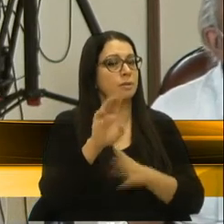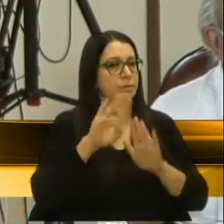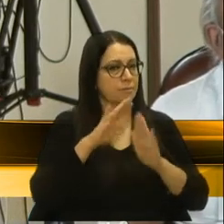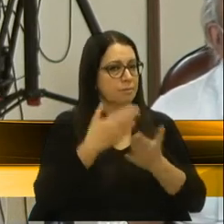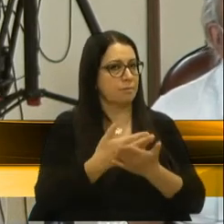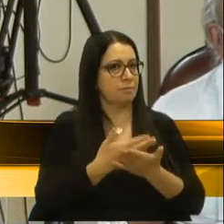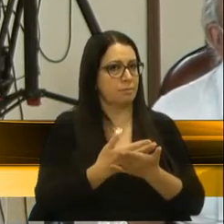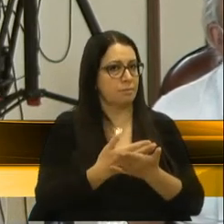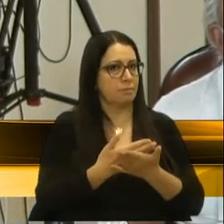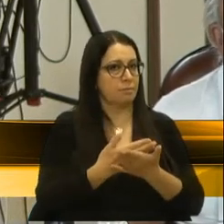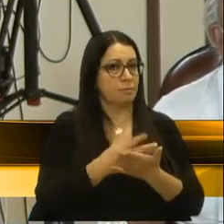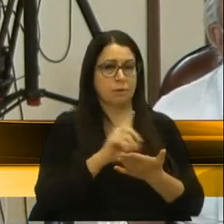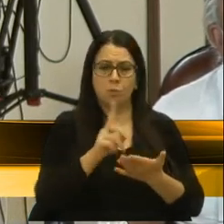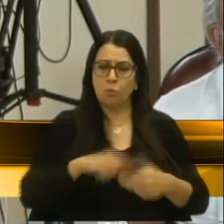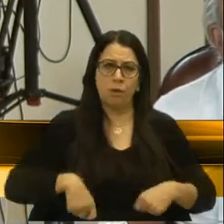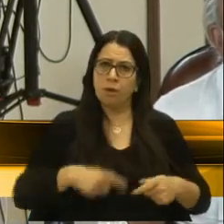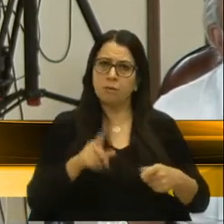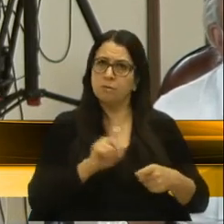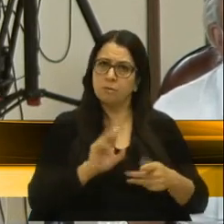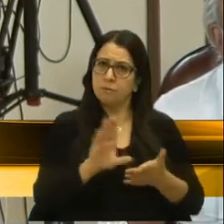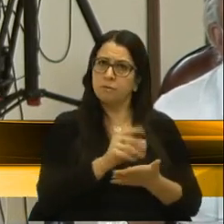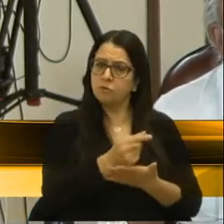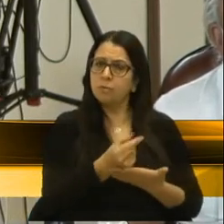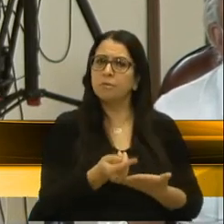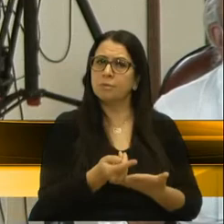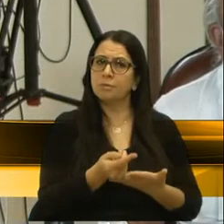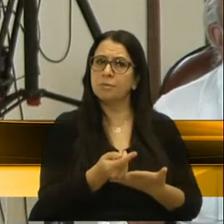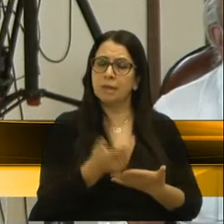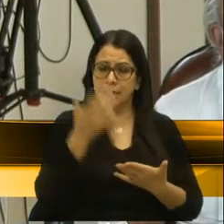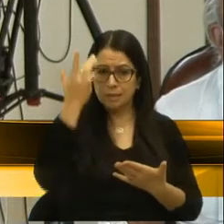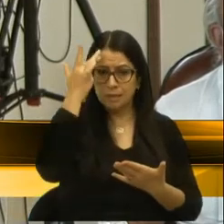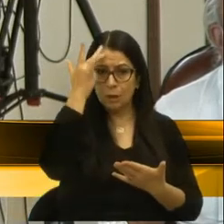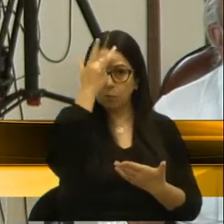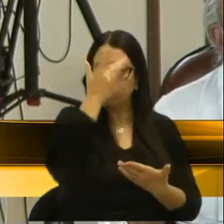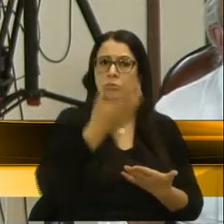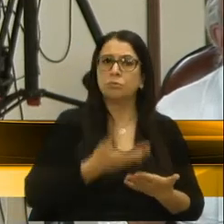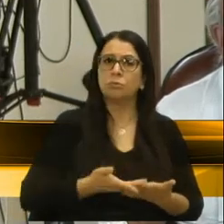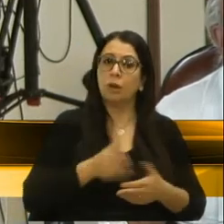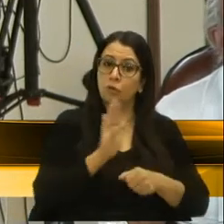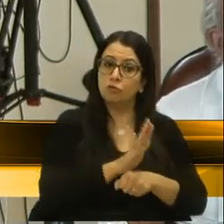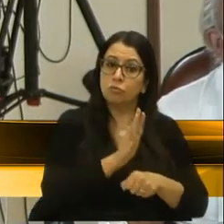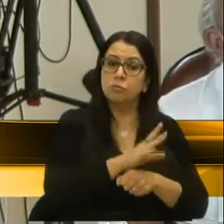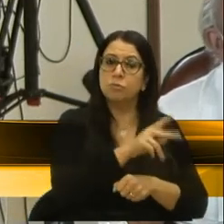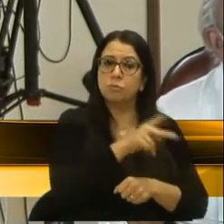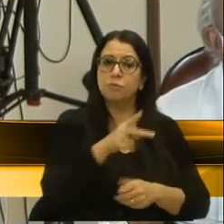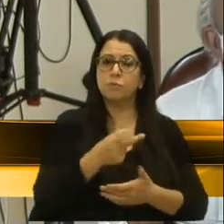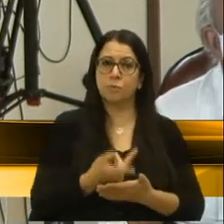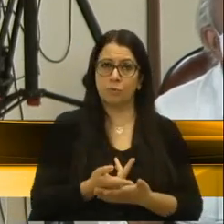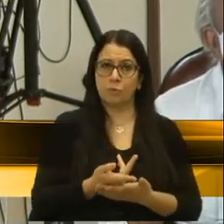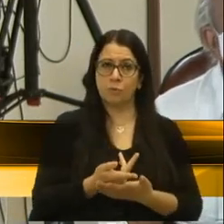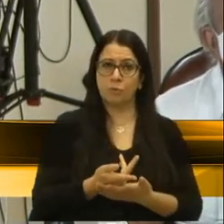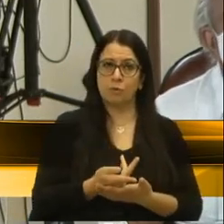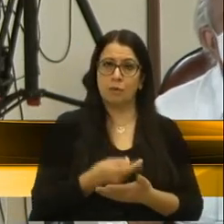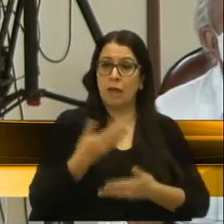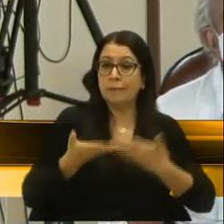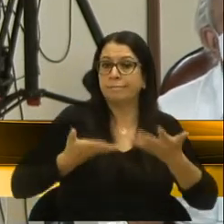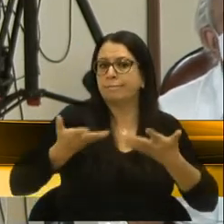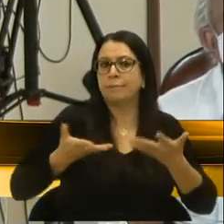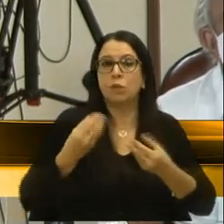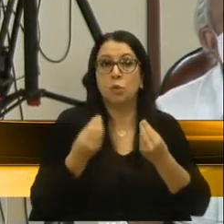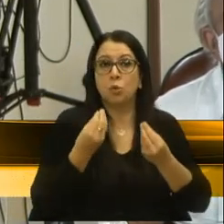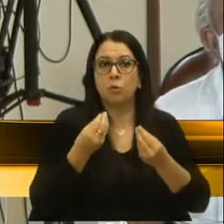não é custo, isso é investimento, é saúde mental, é ajudar os professores a lidarem com os